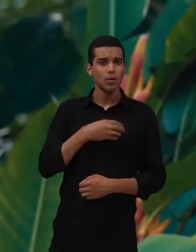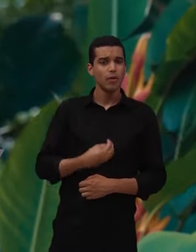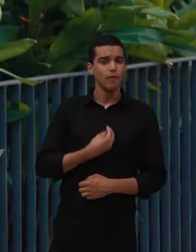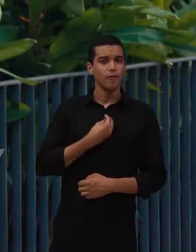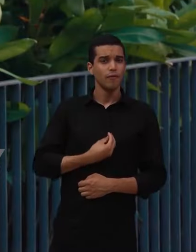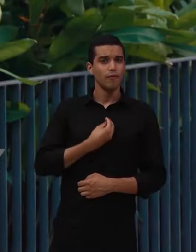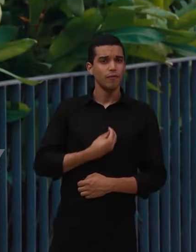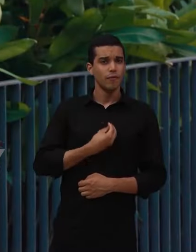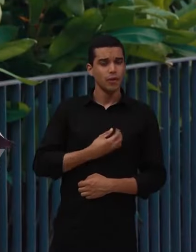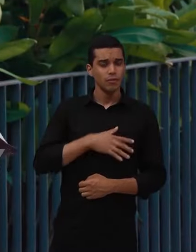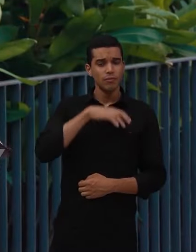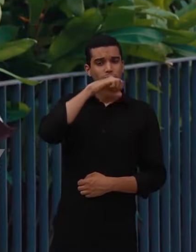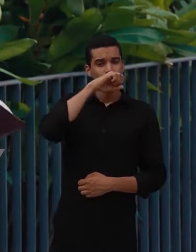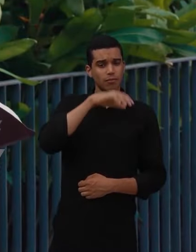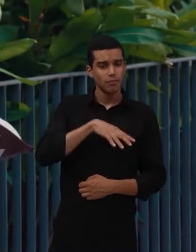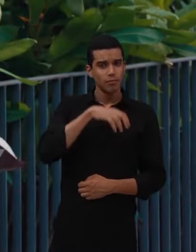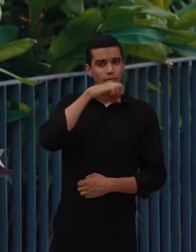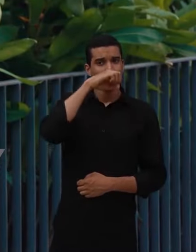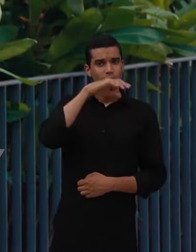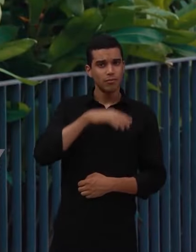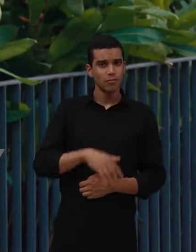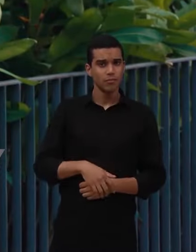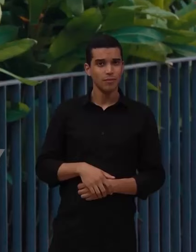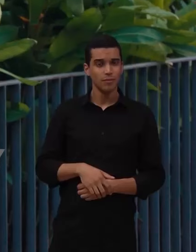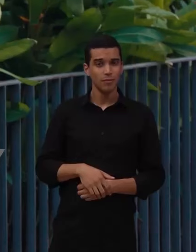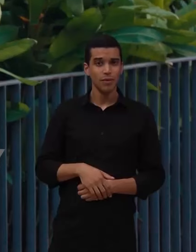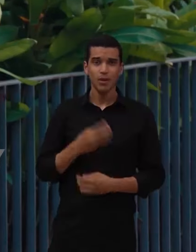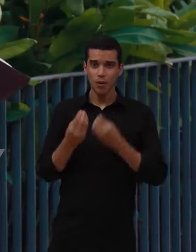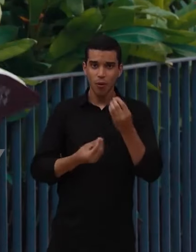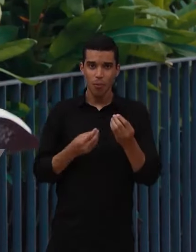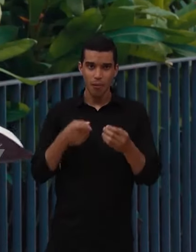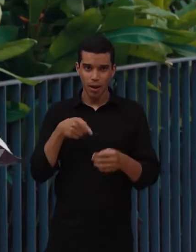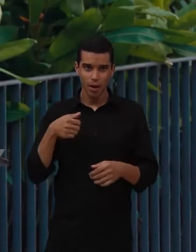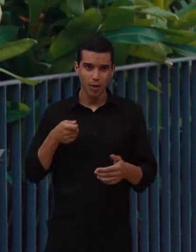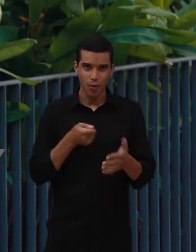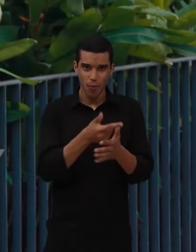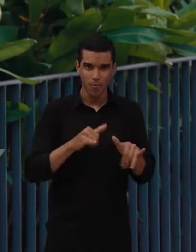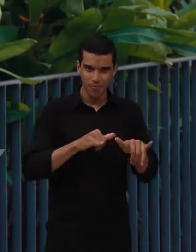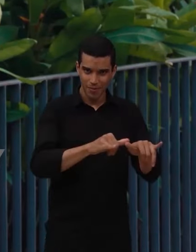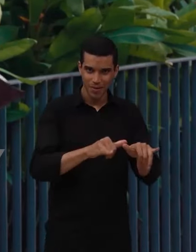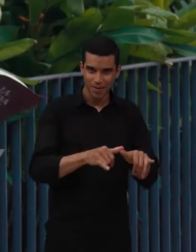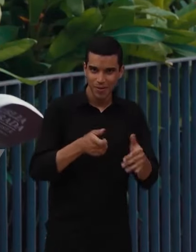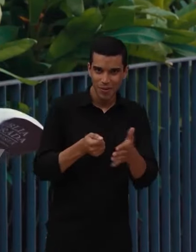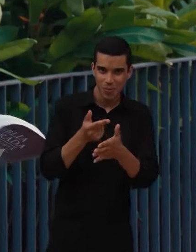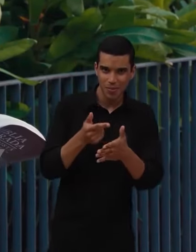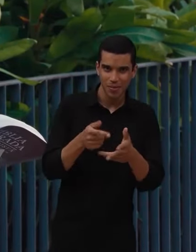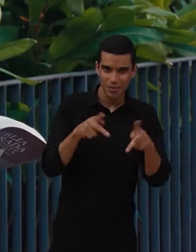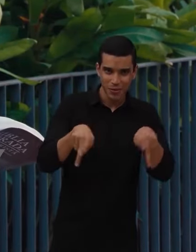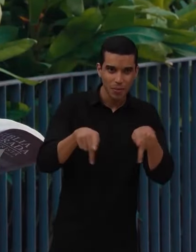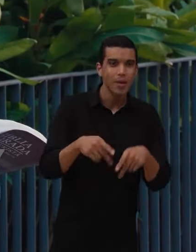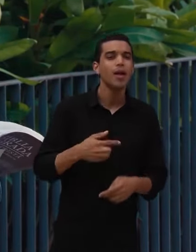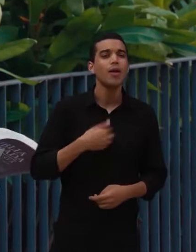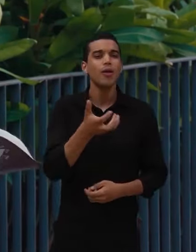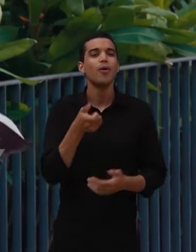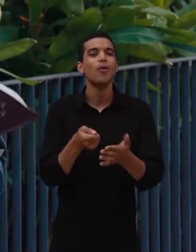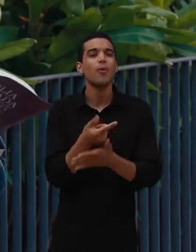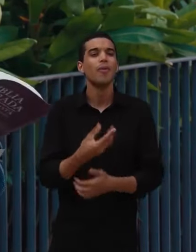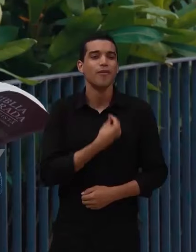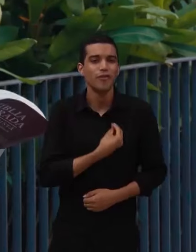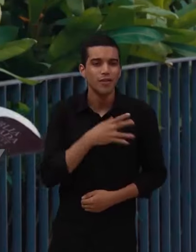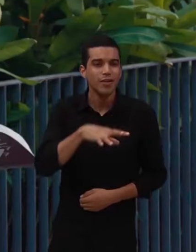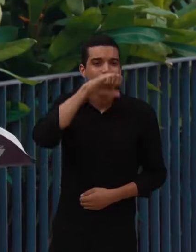vida. E esse fôlego a gente não encontra nos supermercados, nos shoppings, em